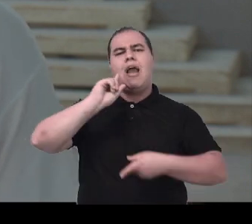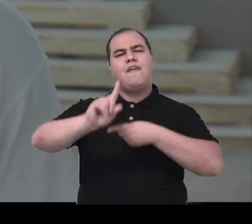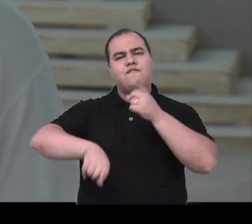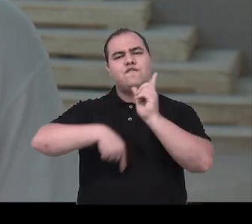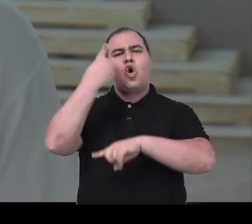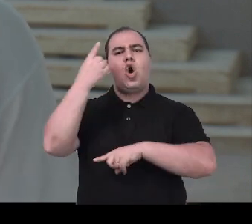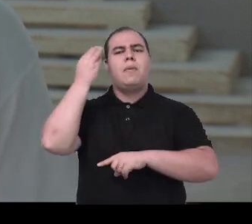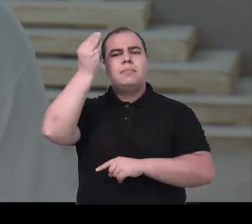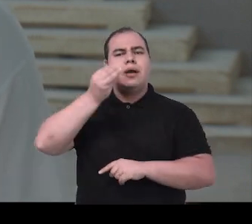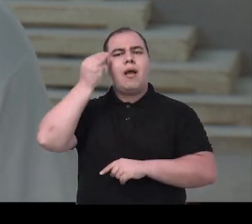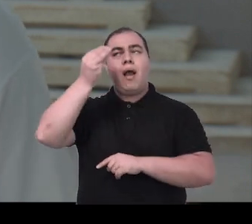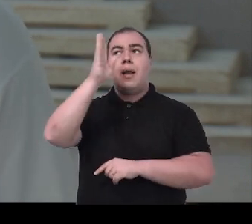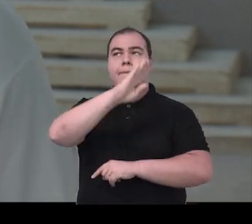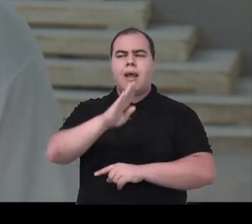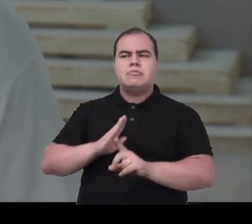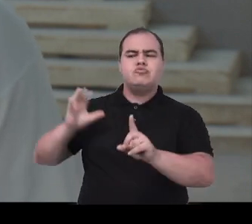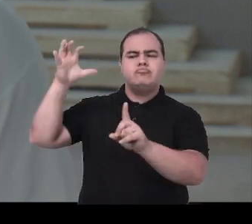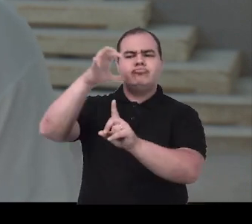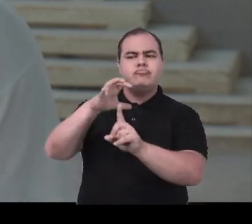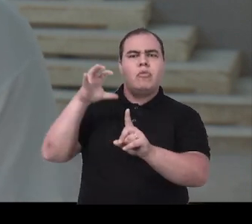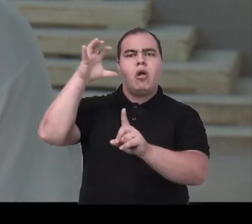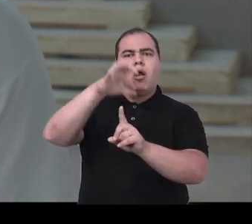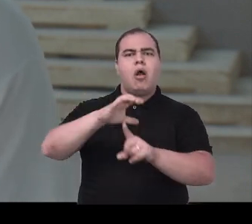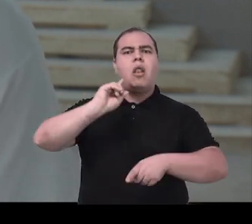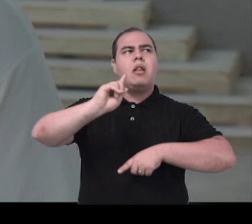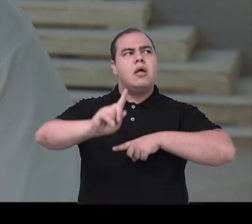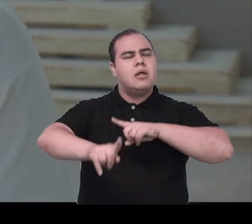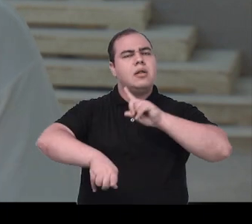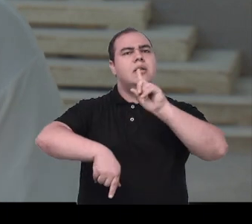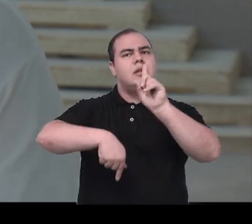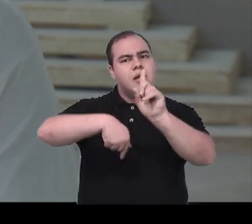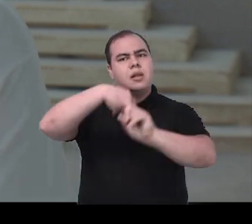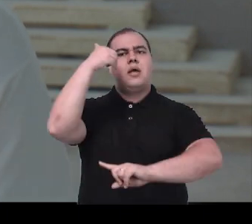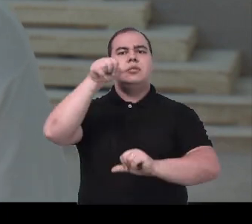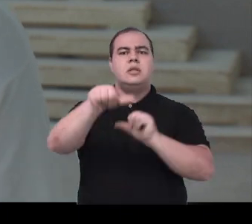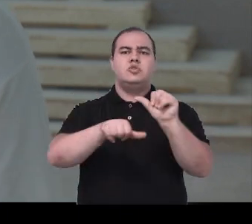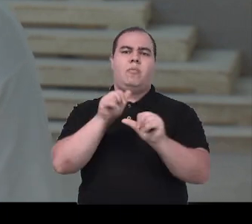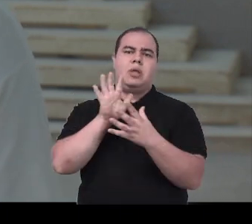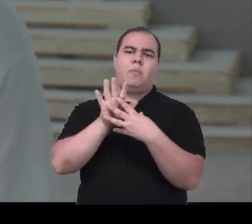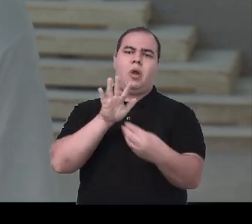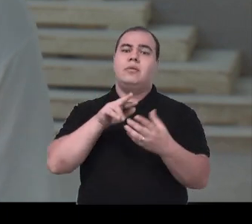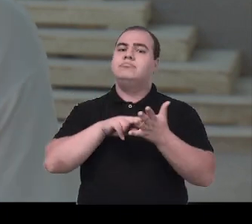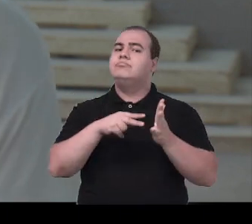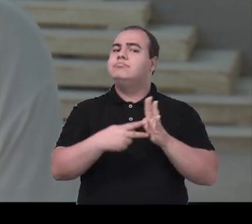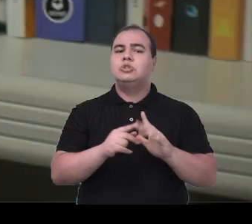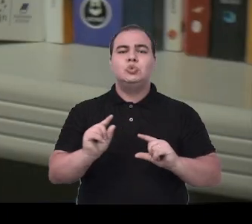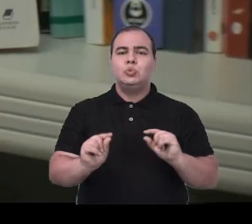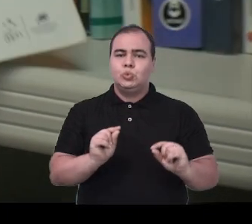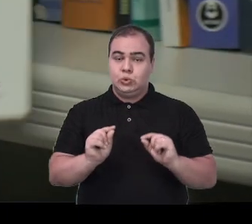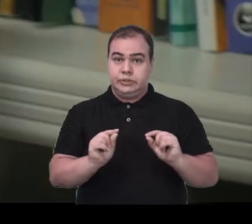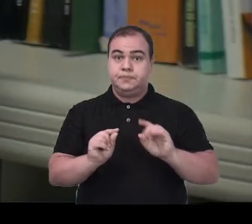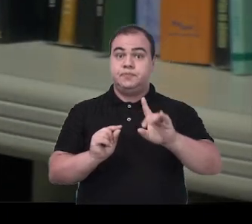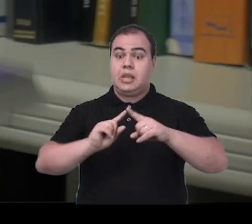reforma psiquiátrica vai chegando no Brasil, né, e vai sendo pensada como né, uma transformação no modelo, o que significa? Né?